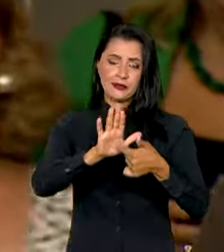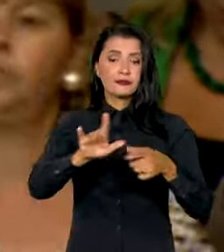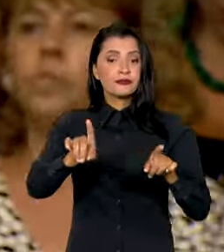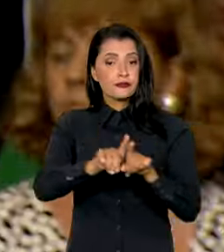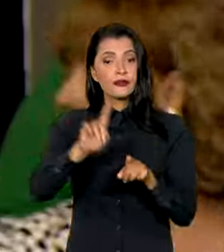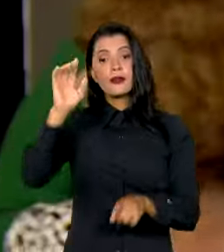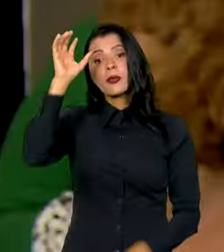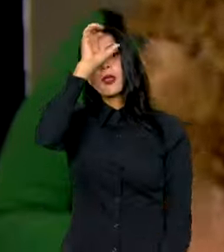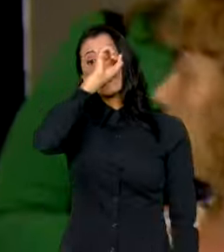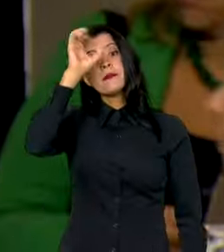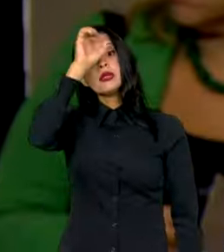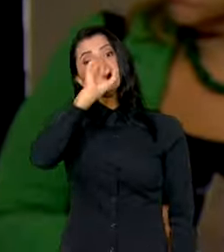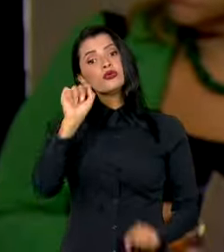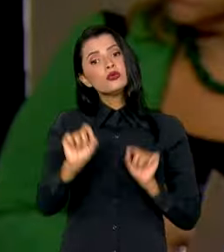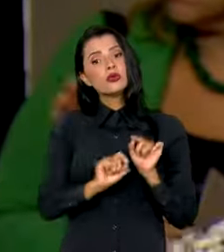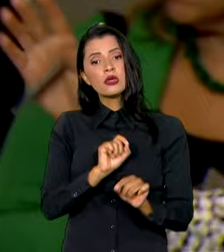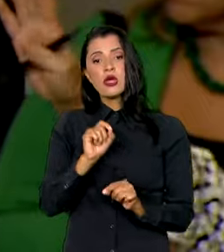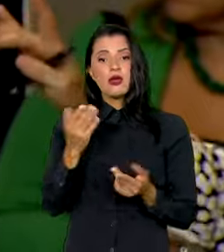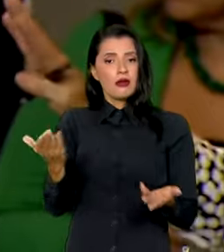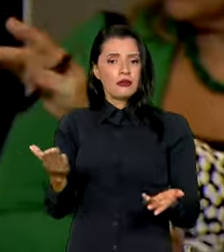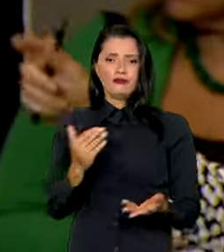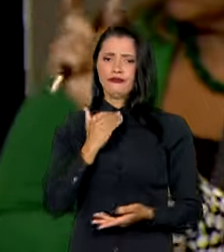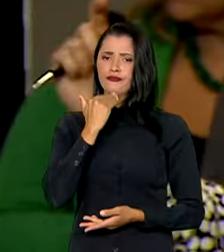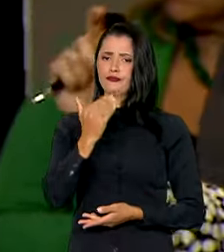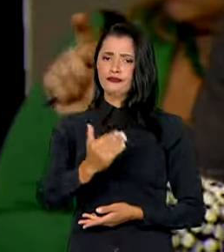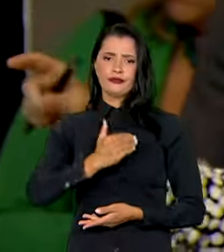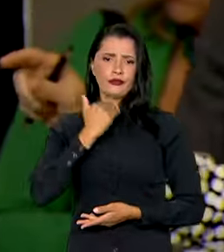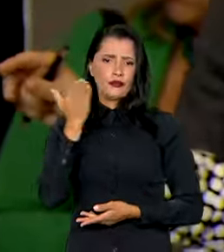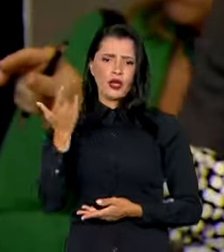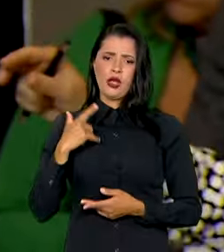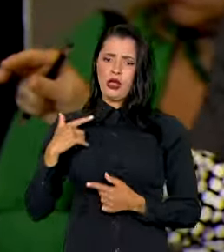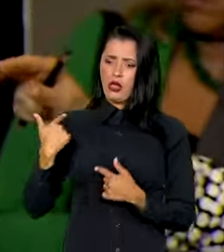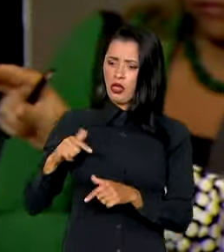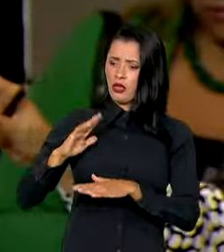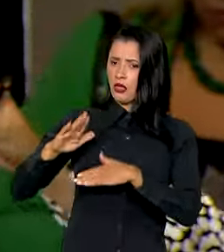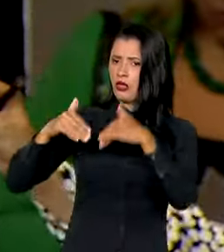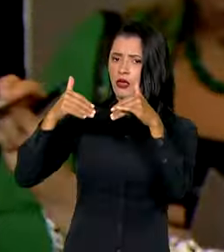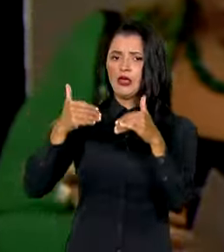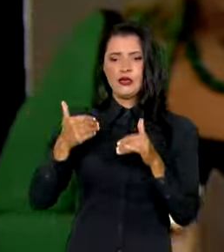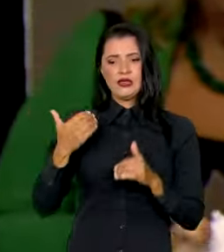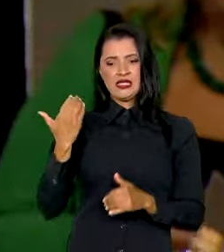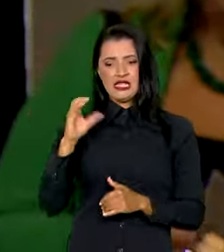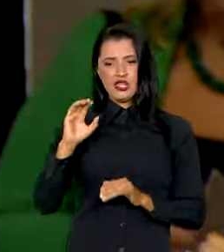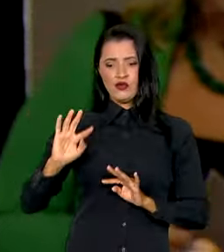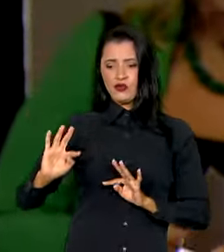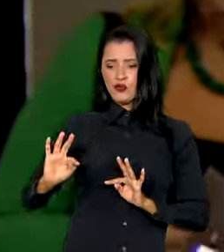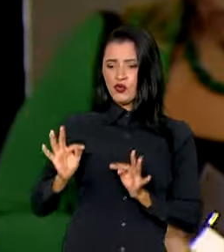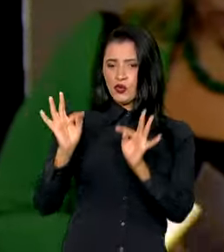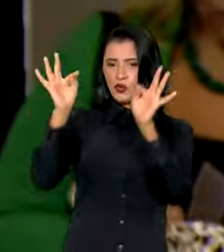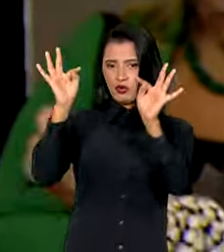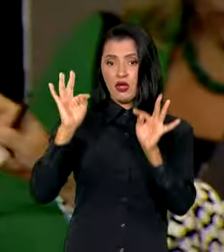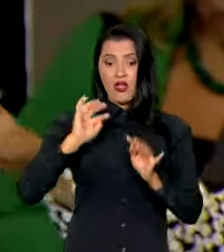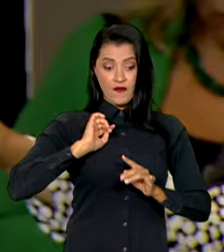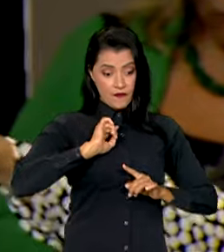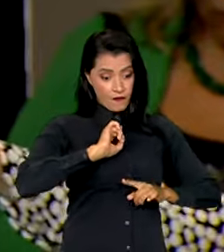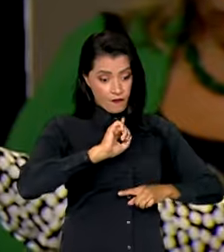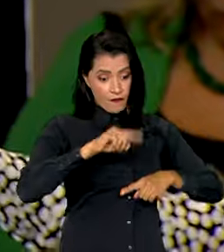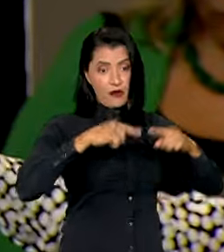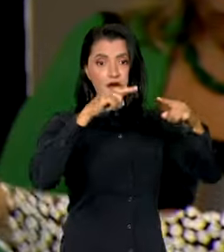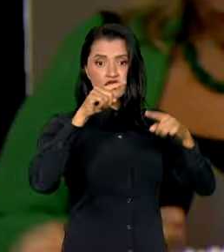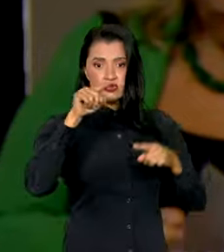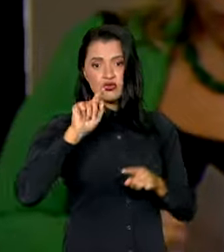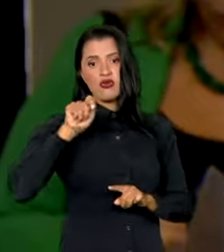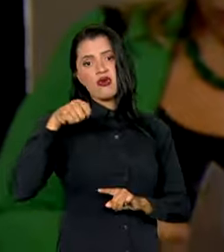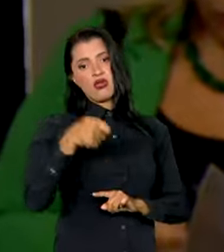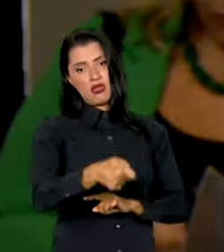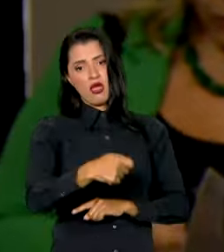também que não adianta o grande desenvolvimento científico e tecnológico e o avanço que representa a vacina